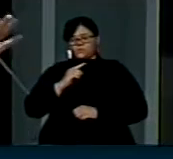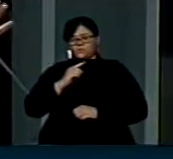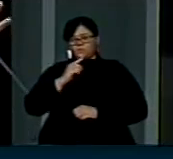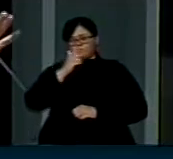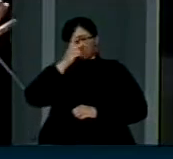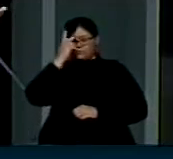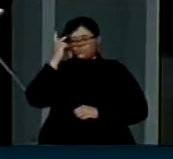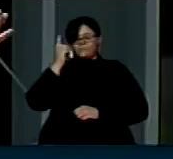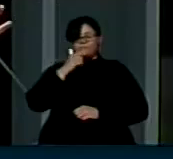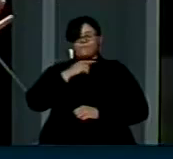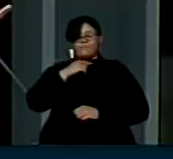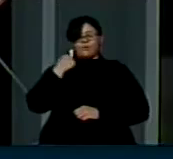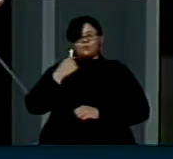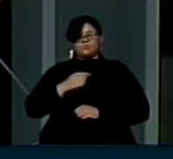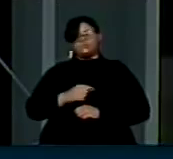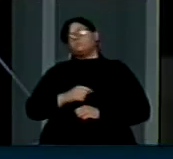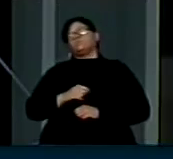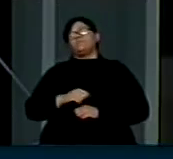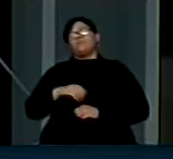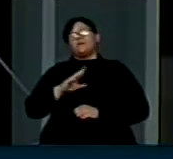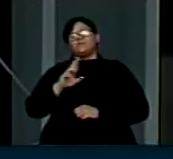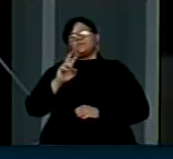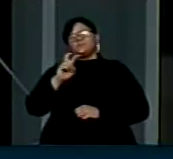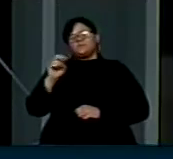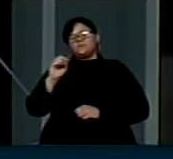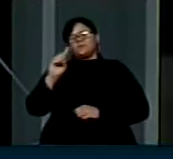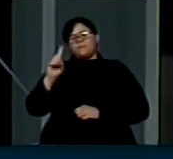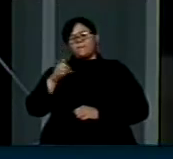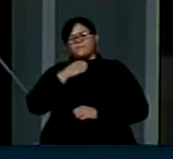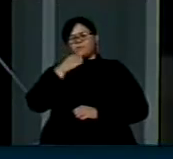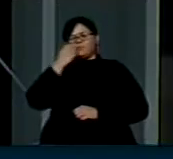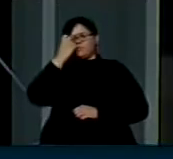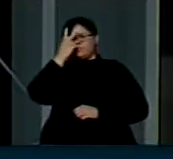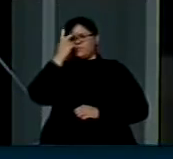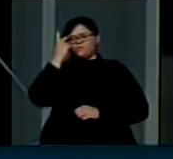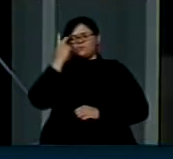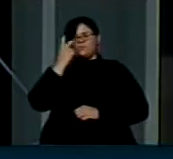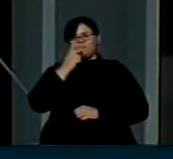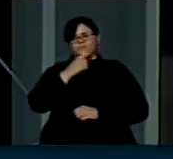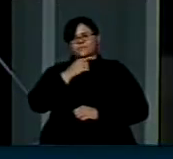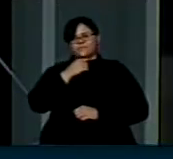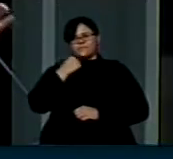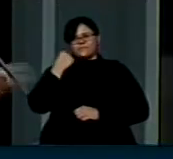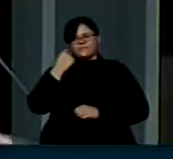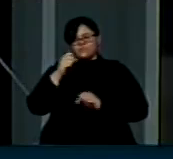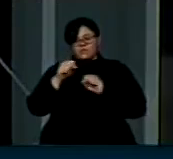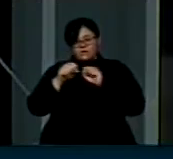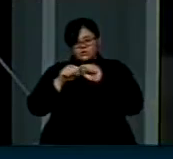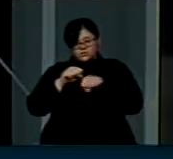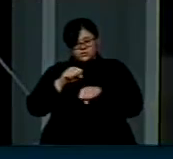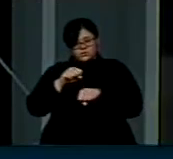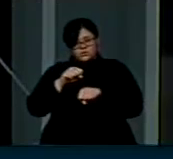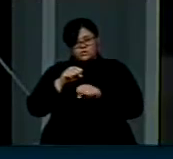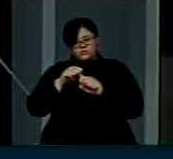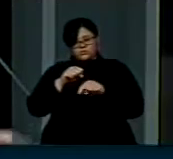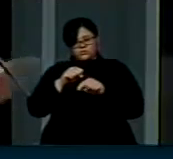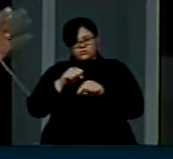Mais de 500 mil pessoas foram assassinadas no território